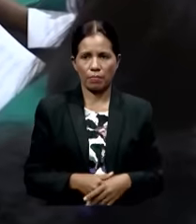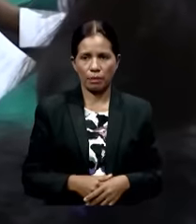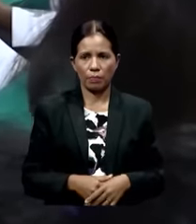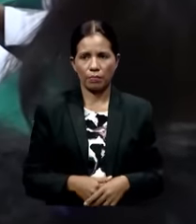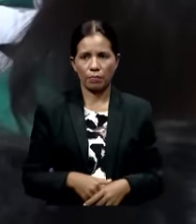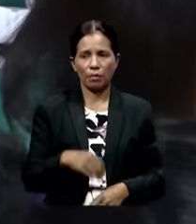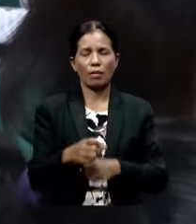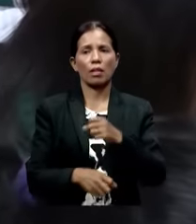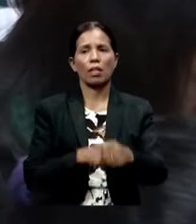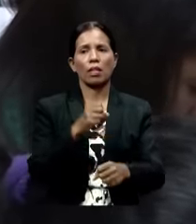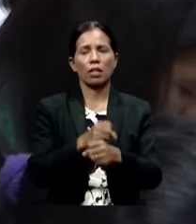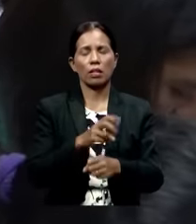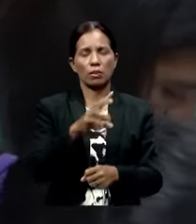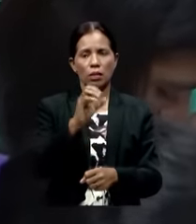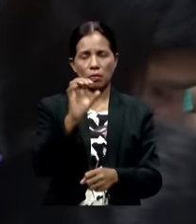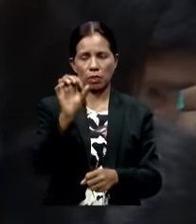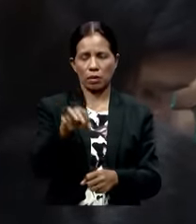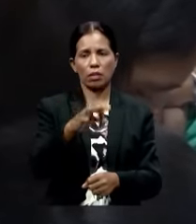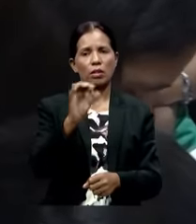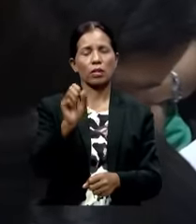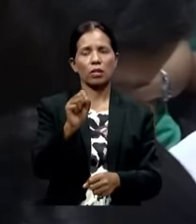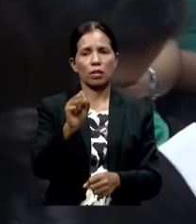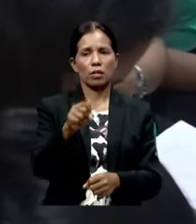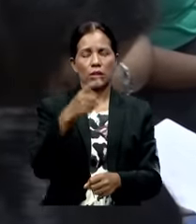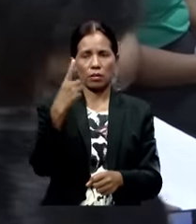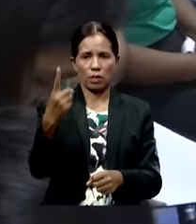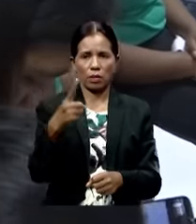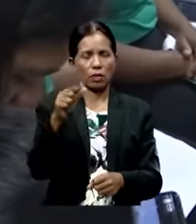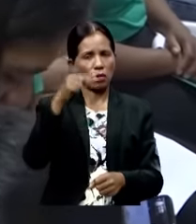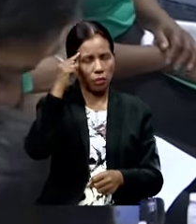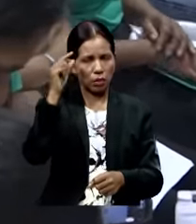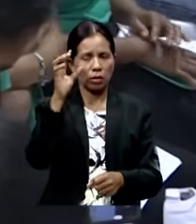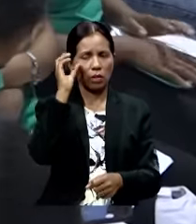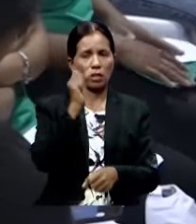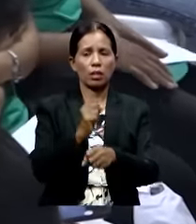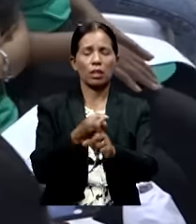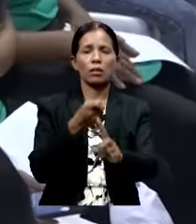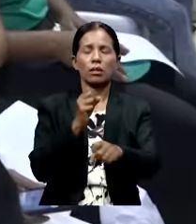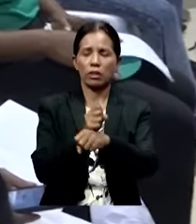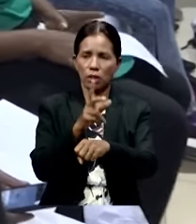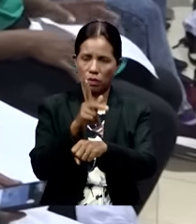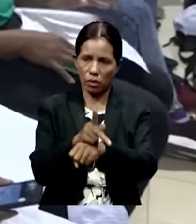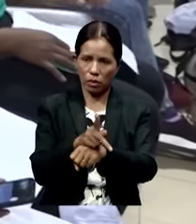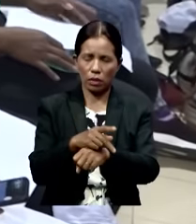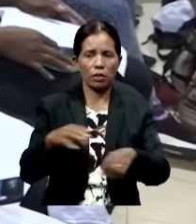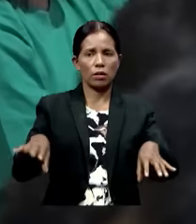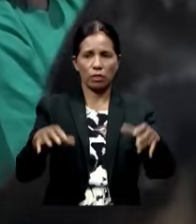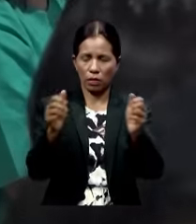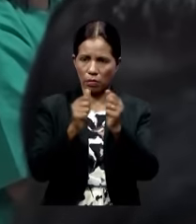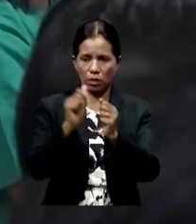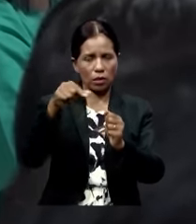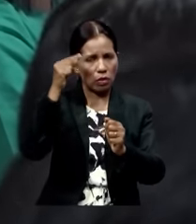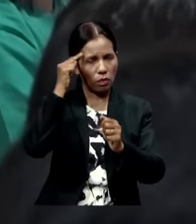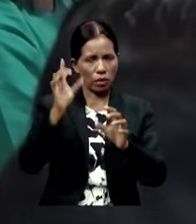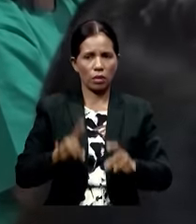E a Tinan Rio Rua Saruê Sinida, governo Timor-Leste, Liu Hussi, secretário de formação profissional no emprego, serviço a mútuo com o governo